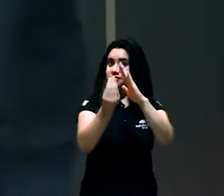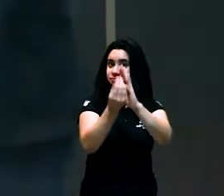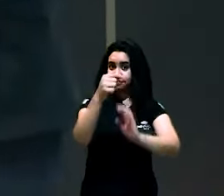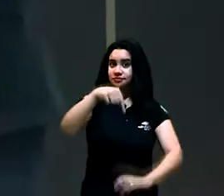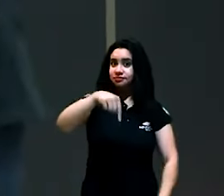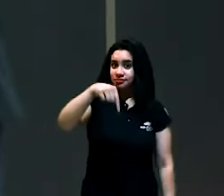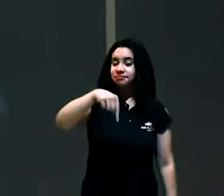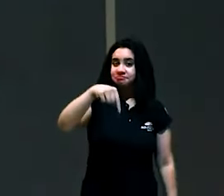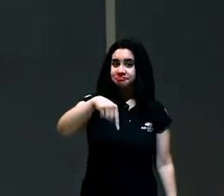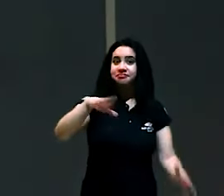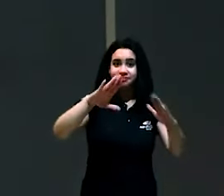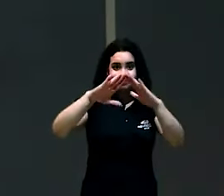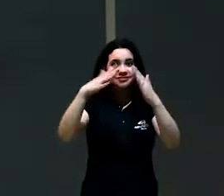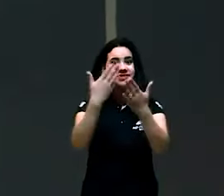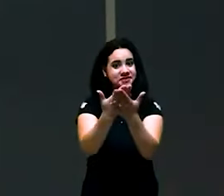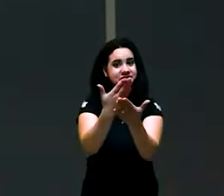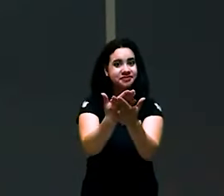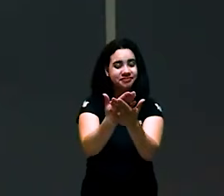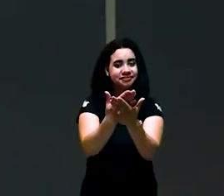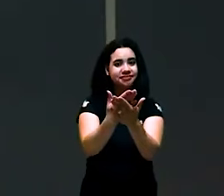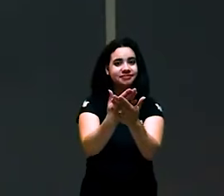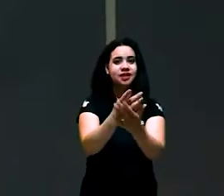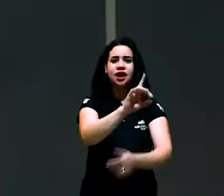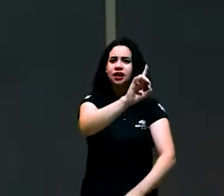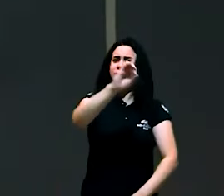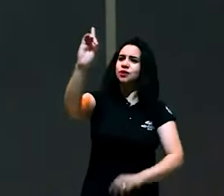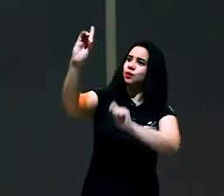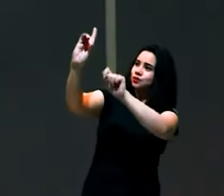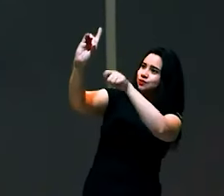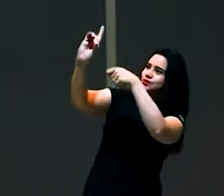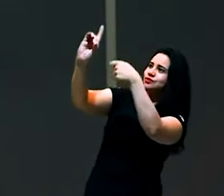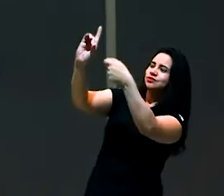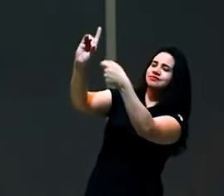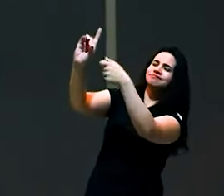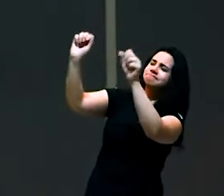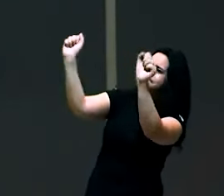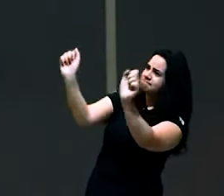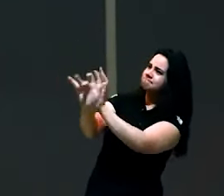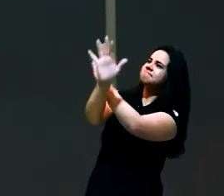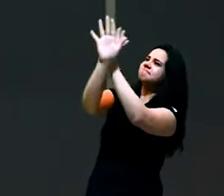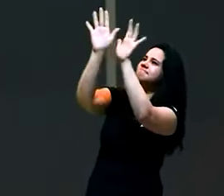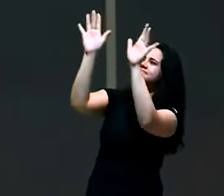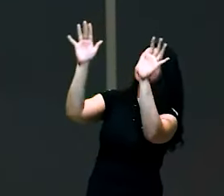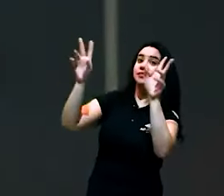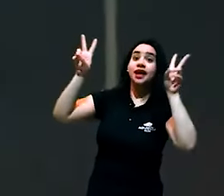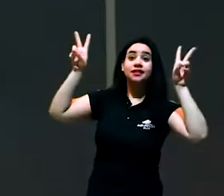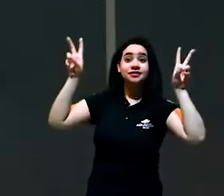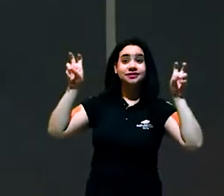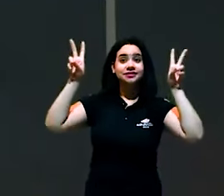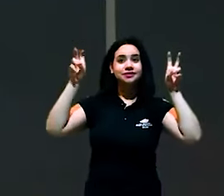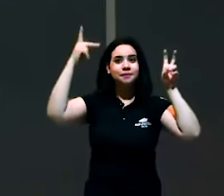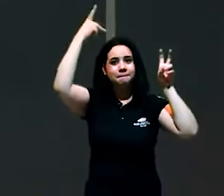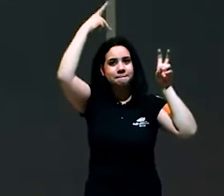Eu louvo e bendigo o nome de Deus. Esse assunto da identidade pentecostal está mais que